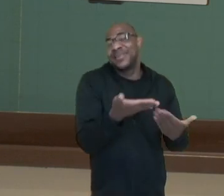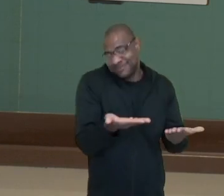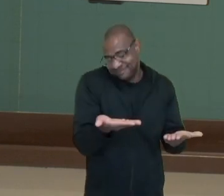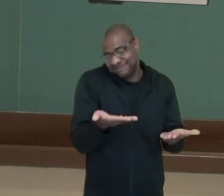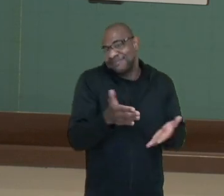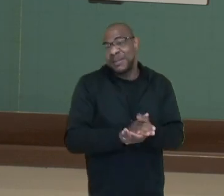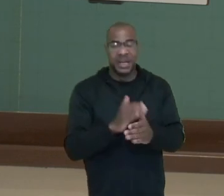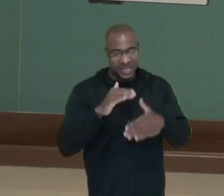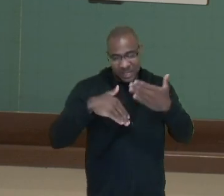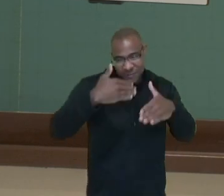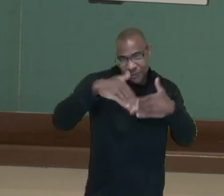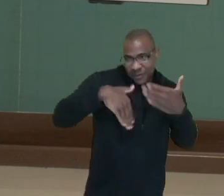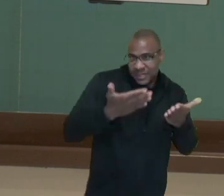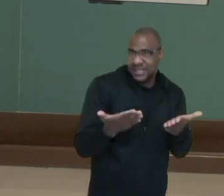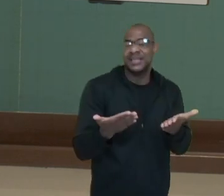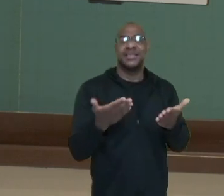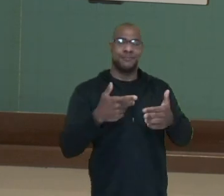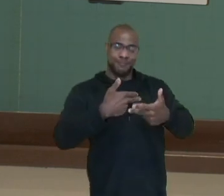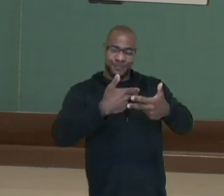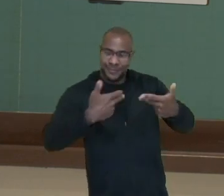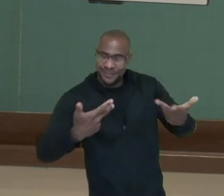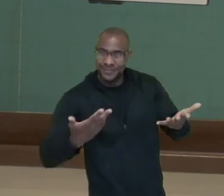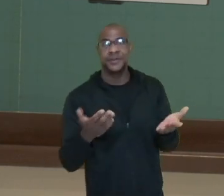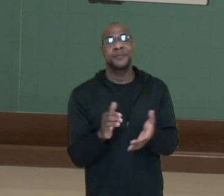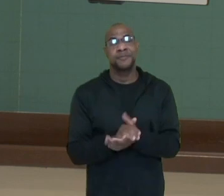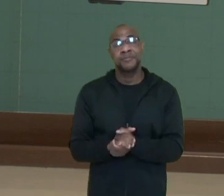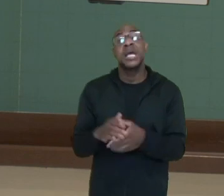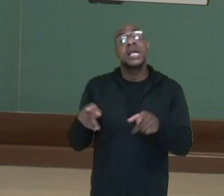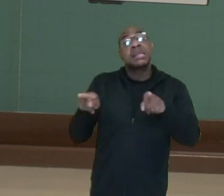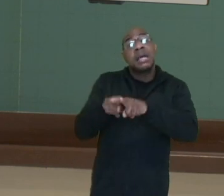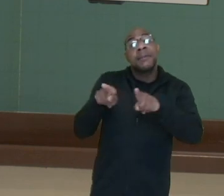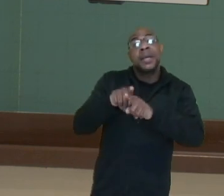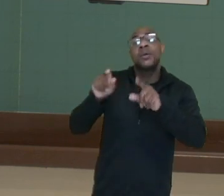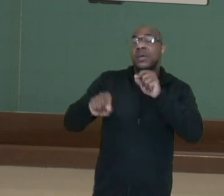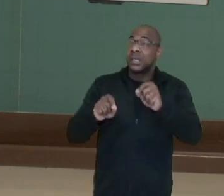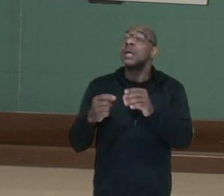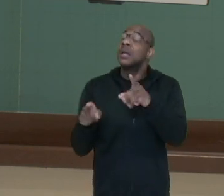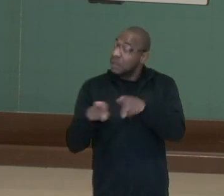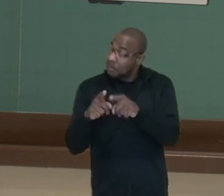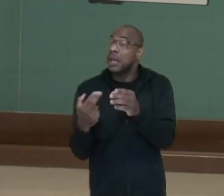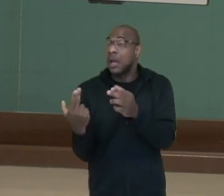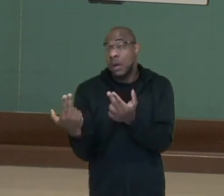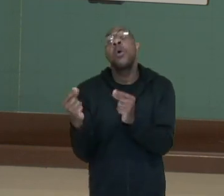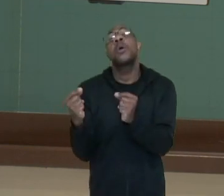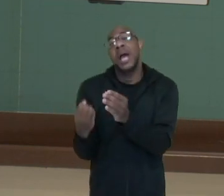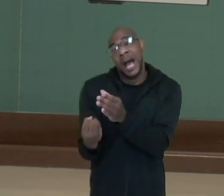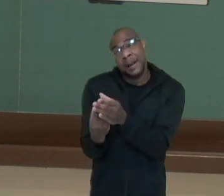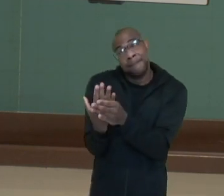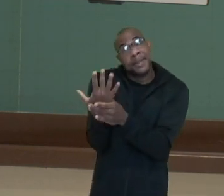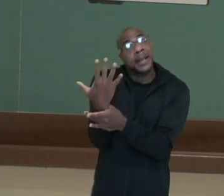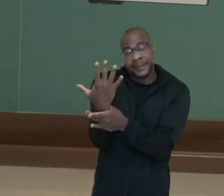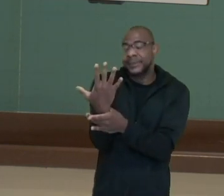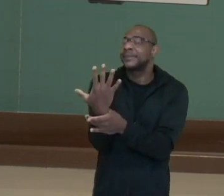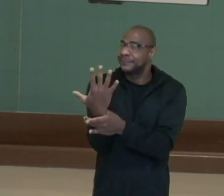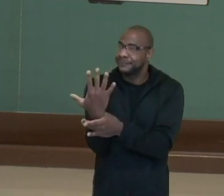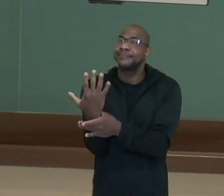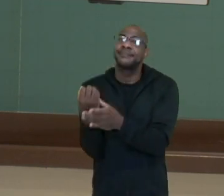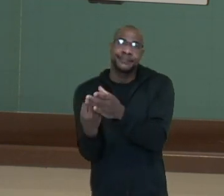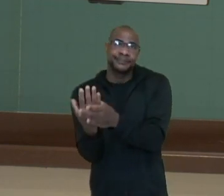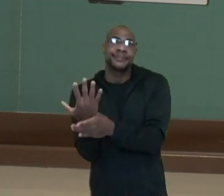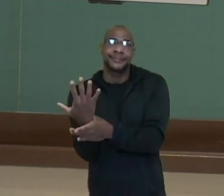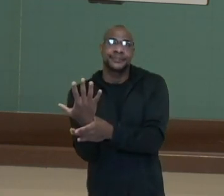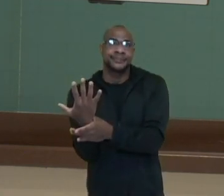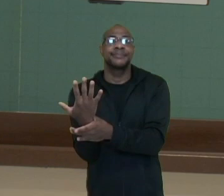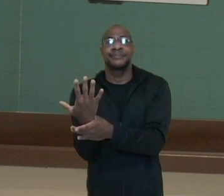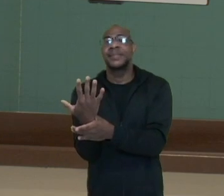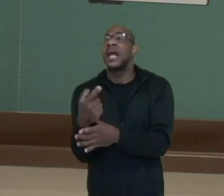Se desenvolver, se reproduzir, enfim, também com as plantas, né? Na verdade, essas plantas elas não